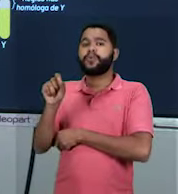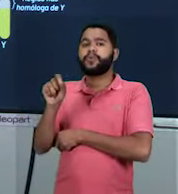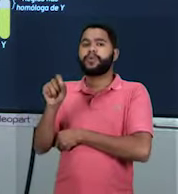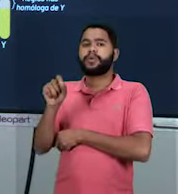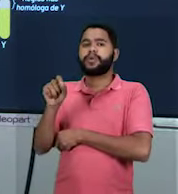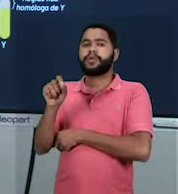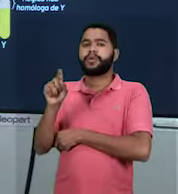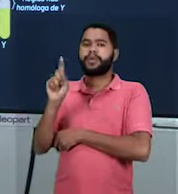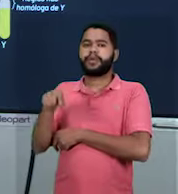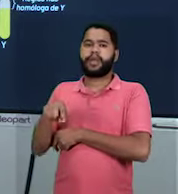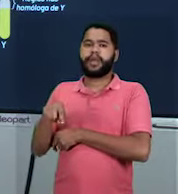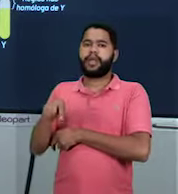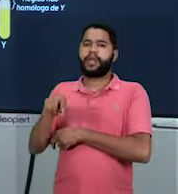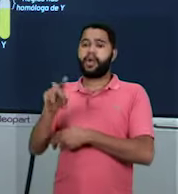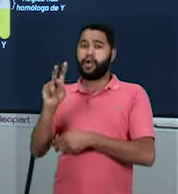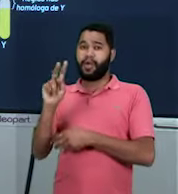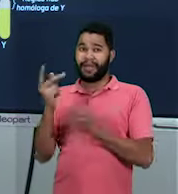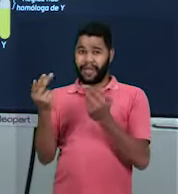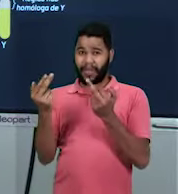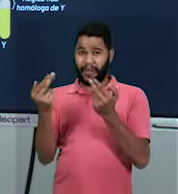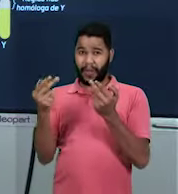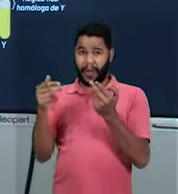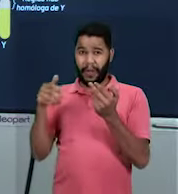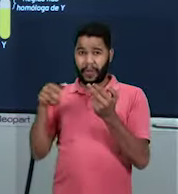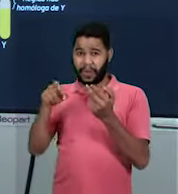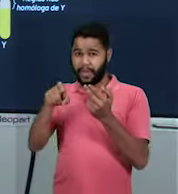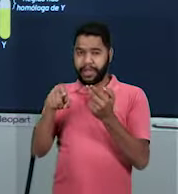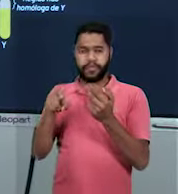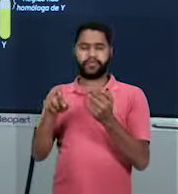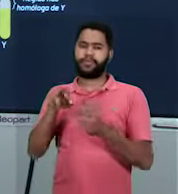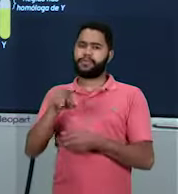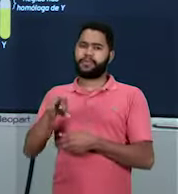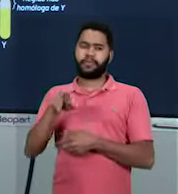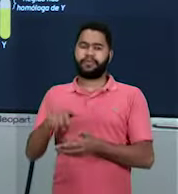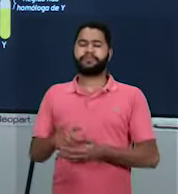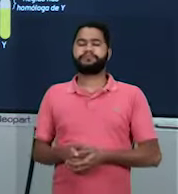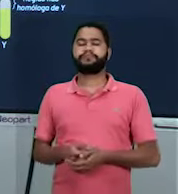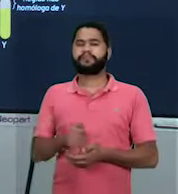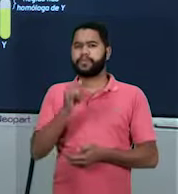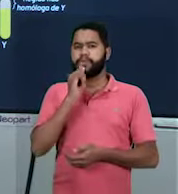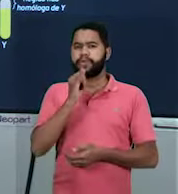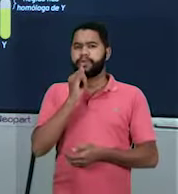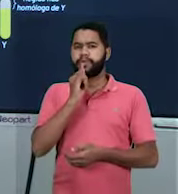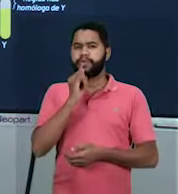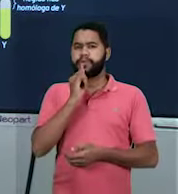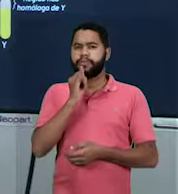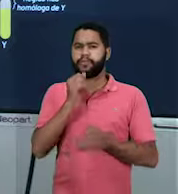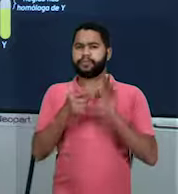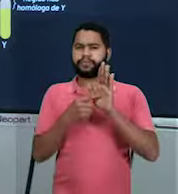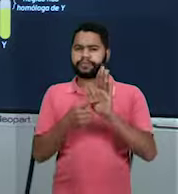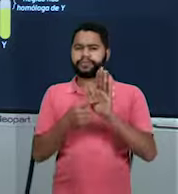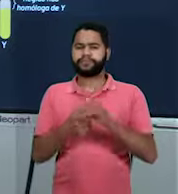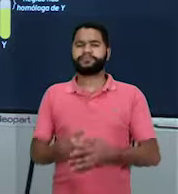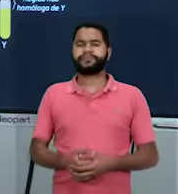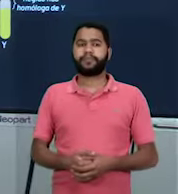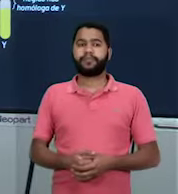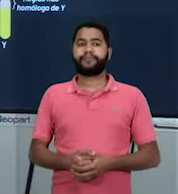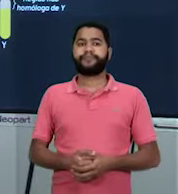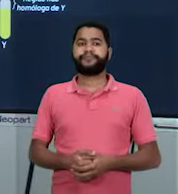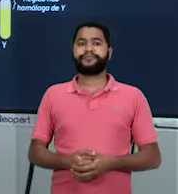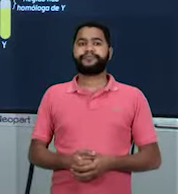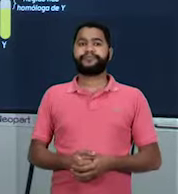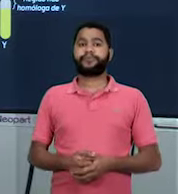não homóloga de Y. Um exemplo de gene que vai estar presente nessa região é o